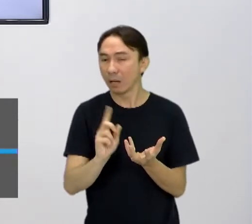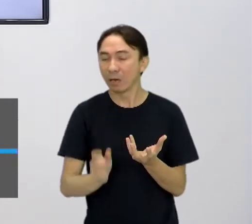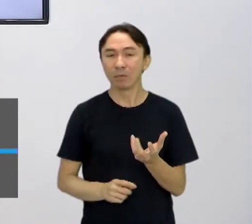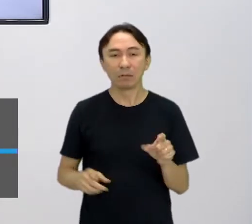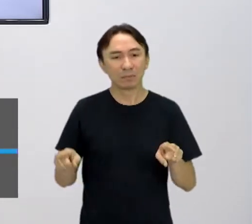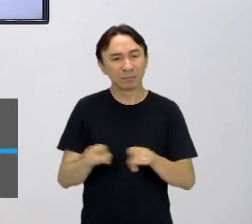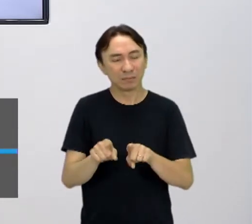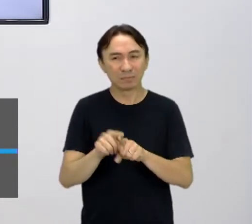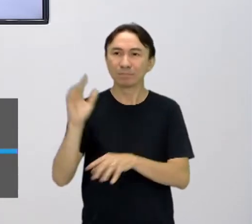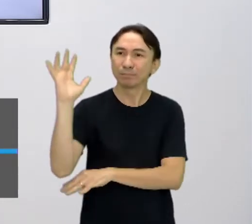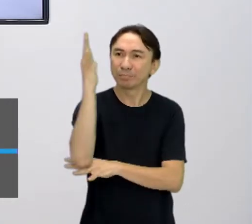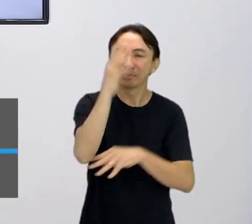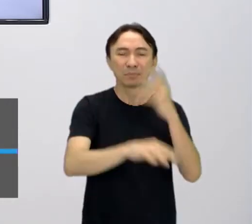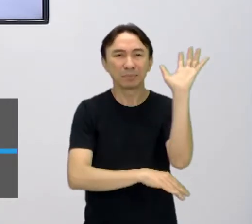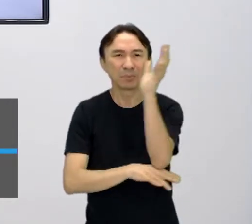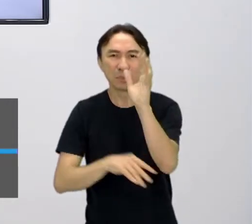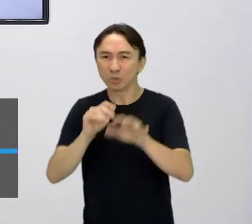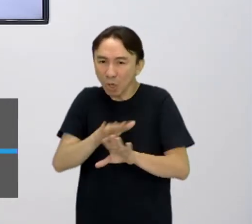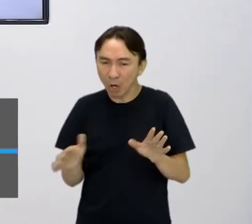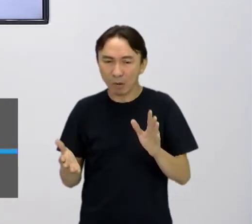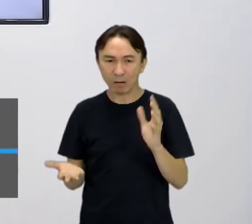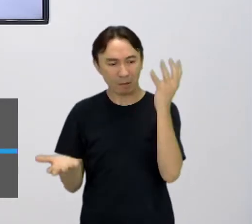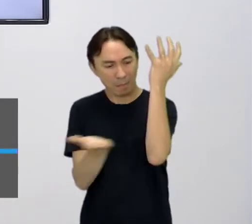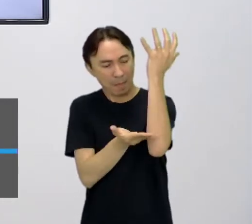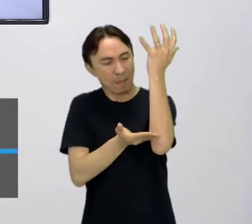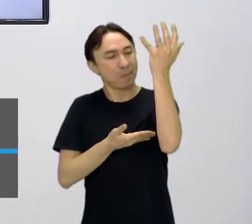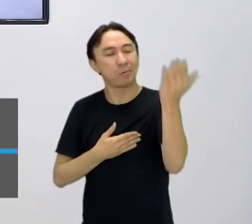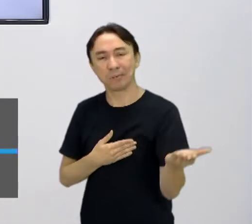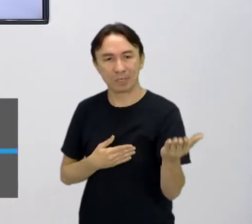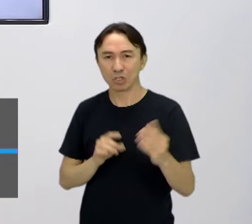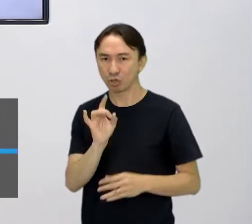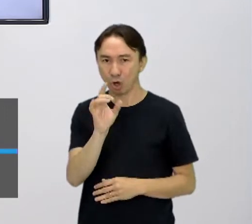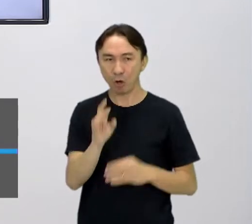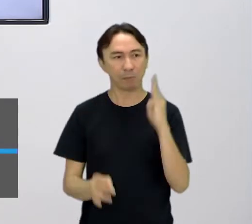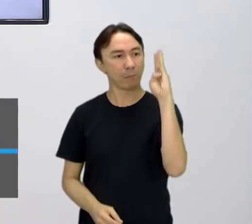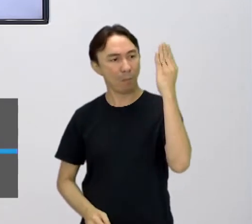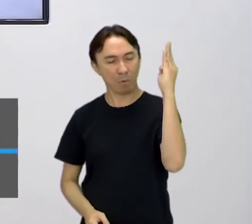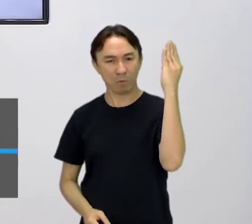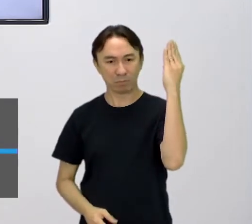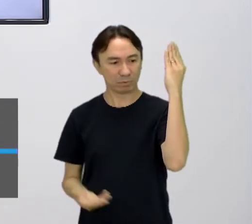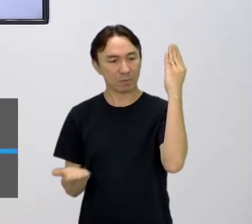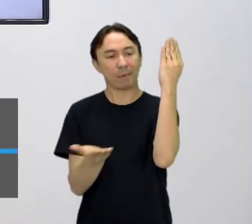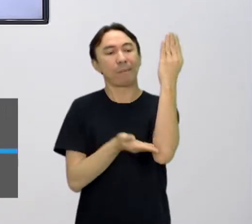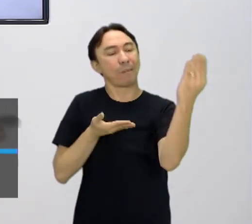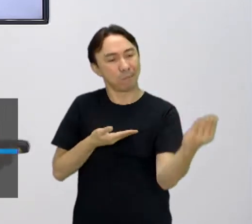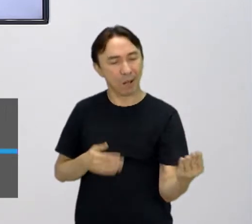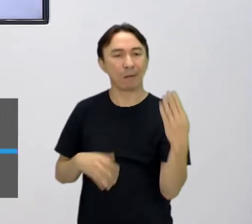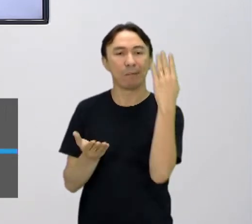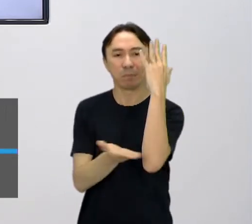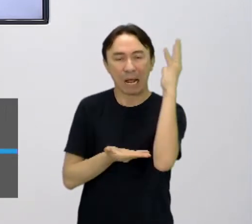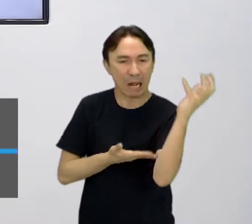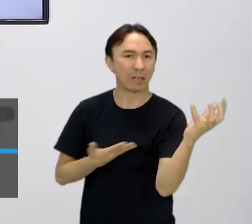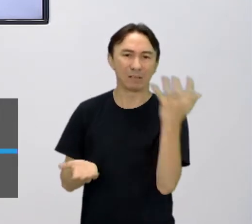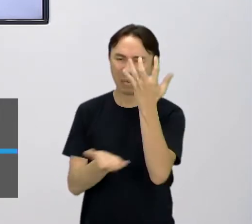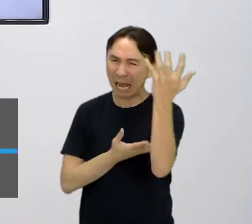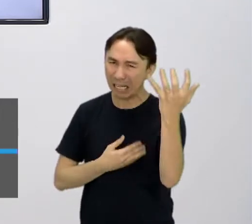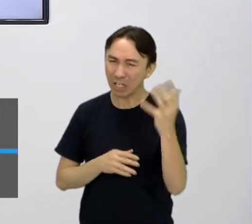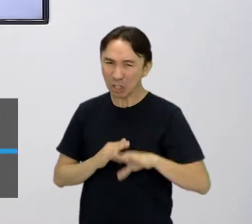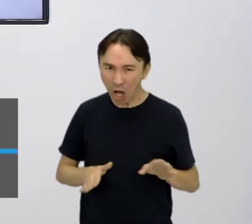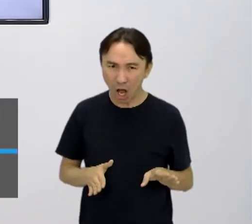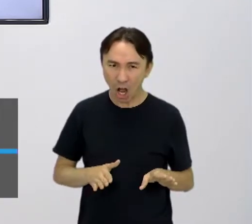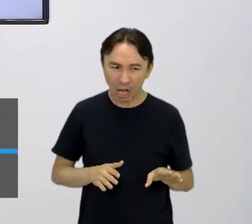se derruba uma árvore, não está derrubando simplesmente madeira, não é para se fazer móveis ou qualquer coisa,